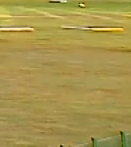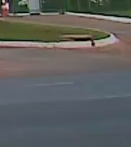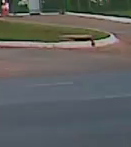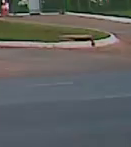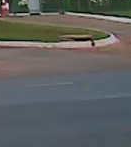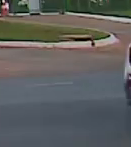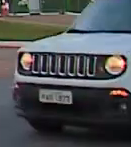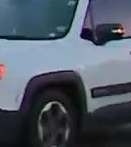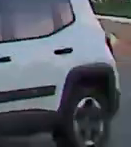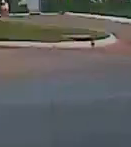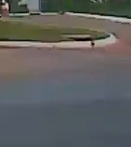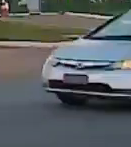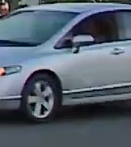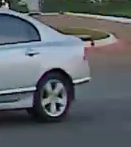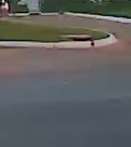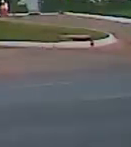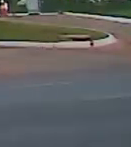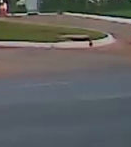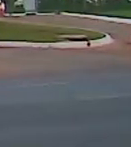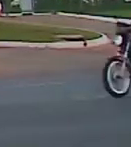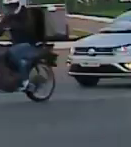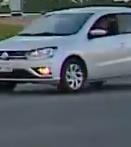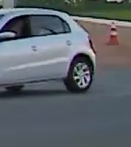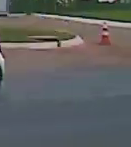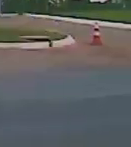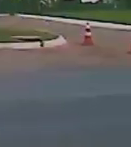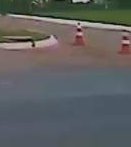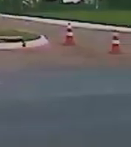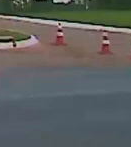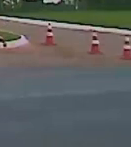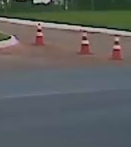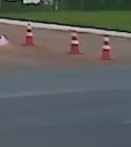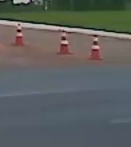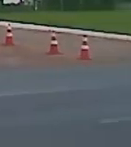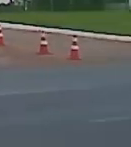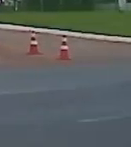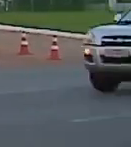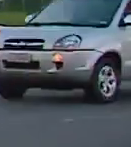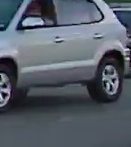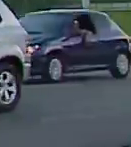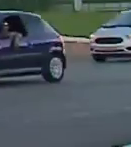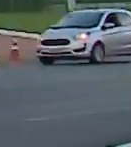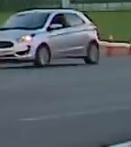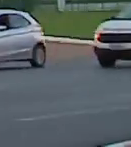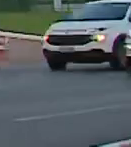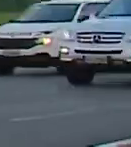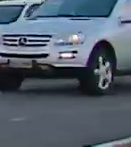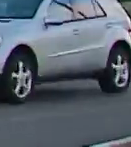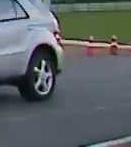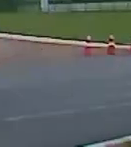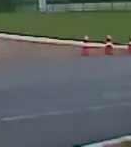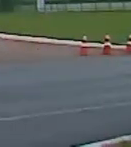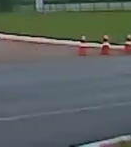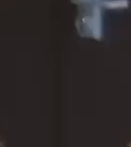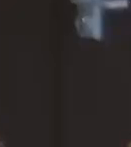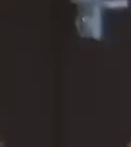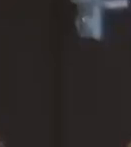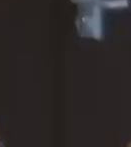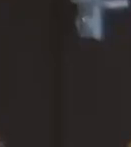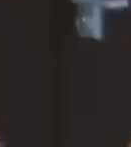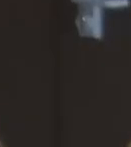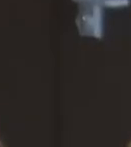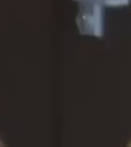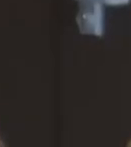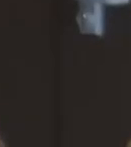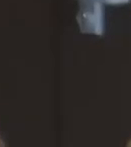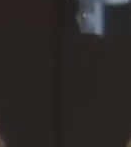pela pgr na ação penal que aponta a prática de Peculato organização criminosa e pensa e fraude de licitação